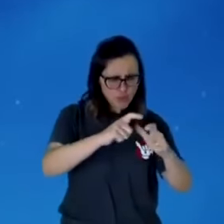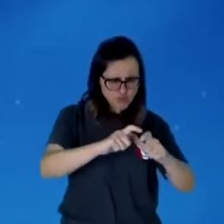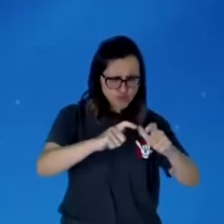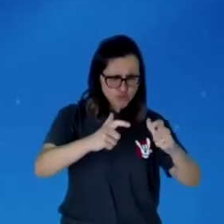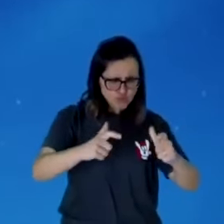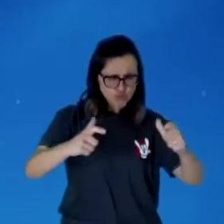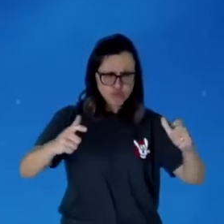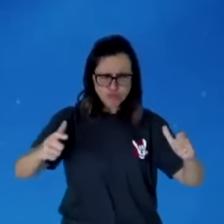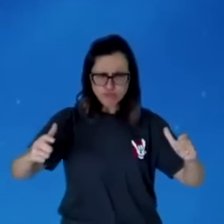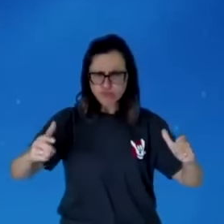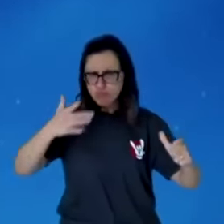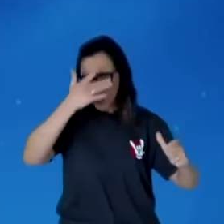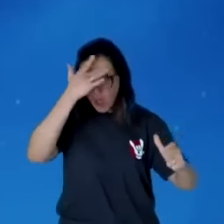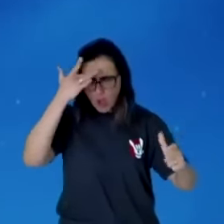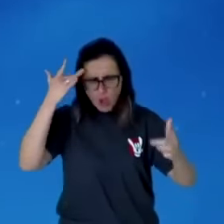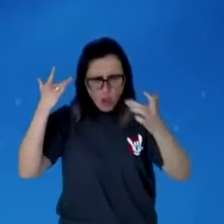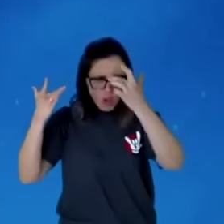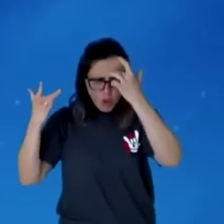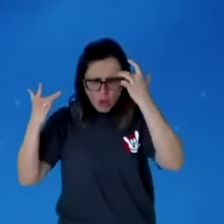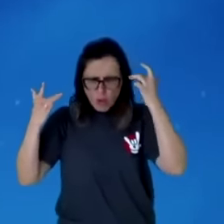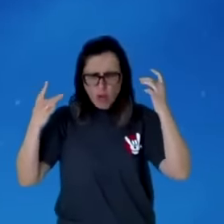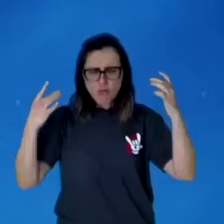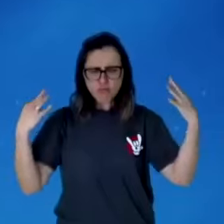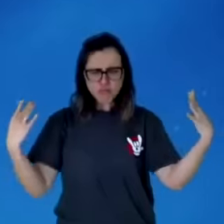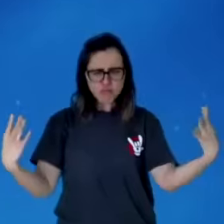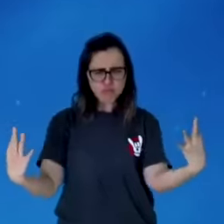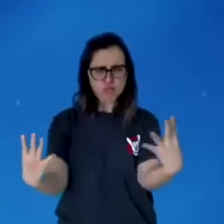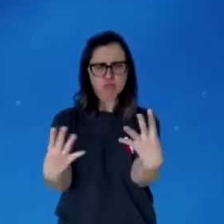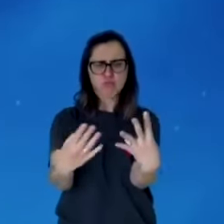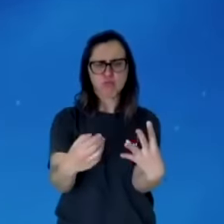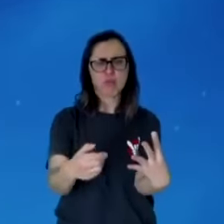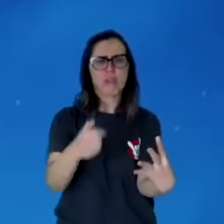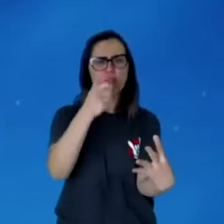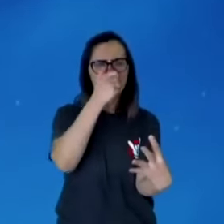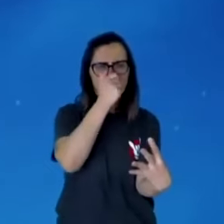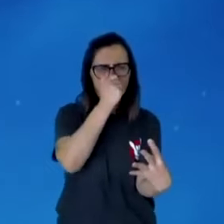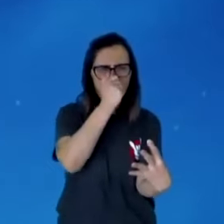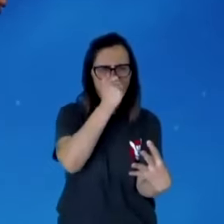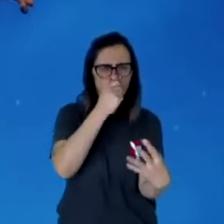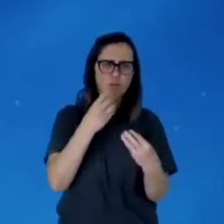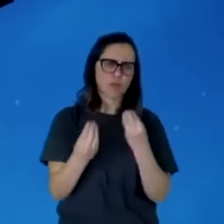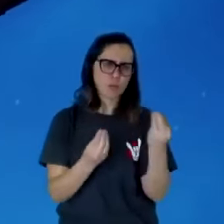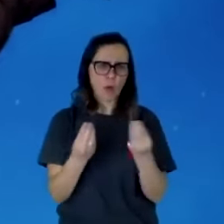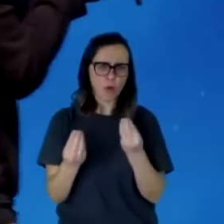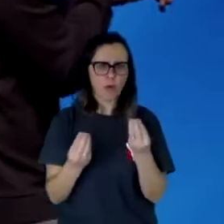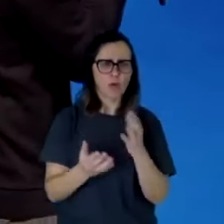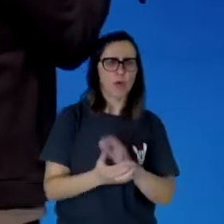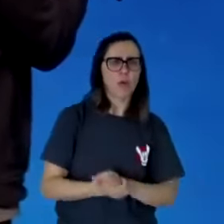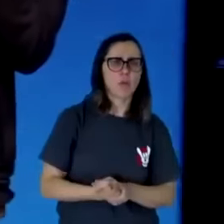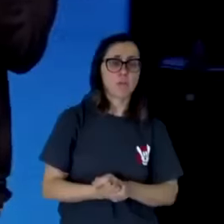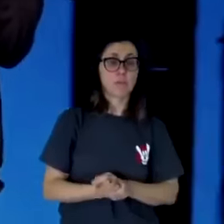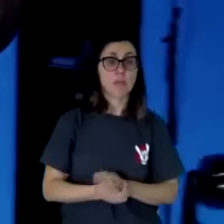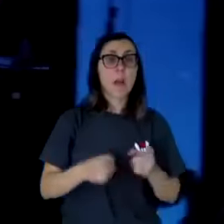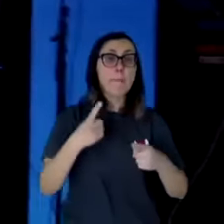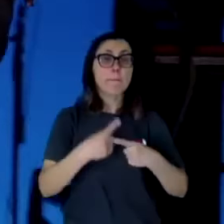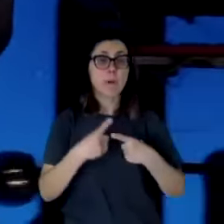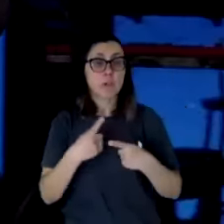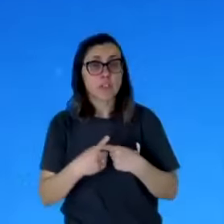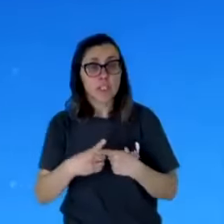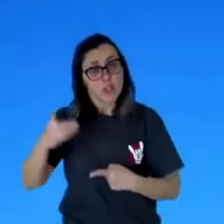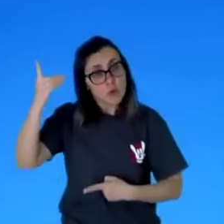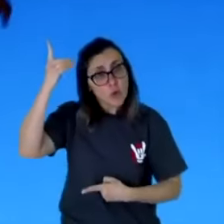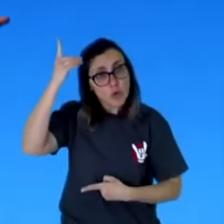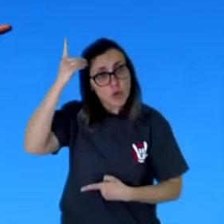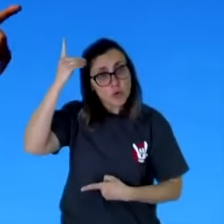dom Pastoral não é do Nadinho o dom Pastoral o dom ministerial também é